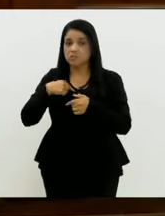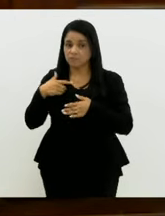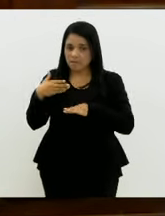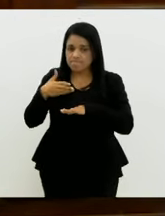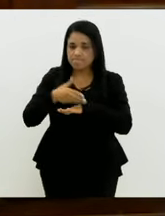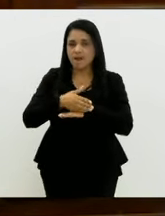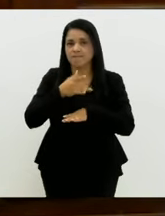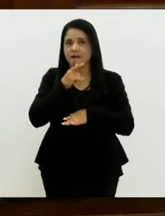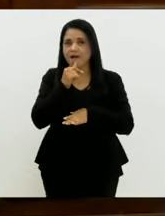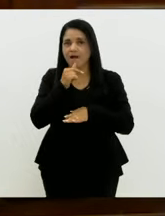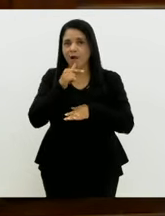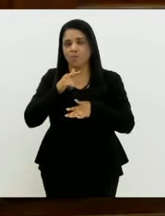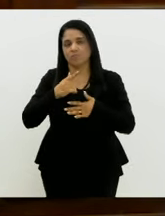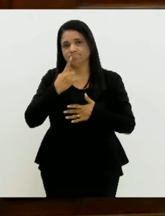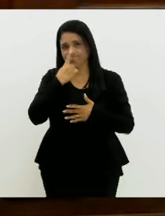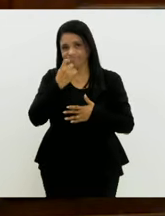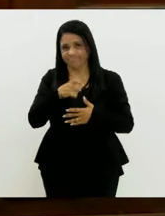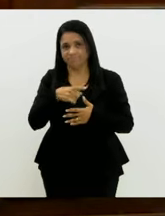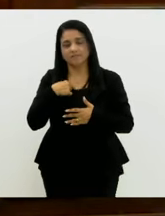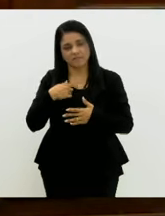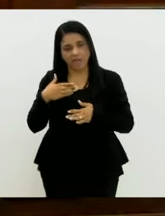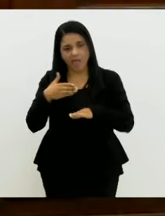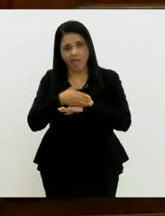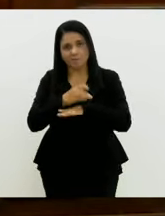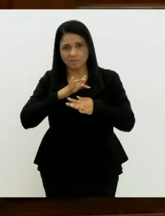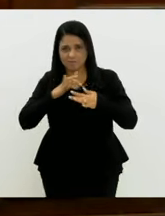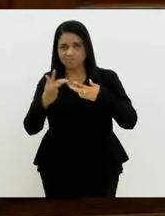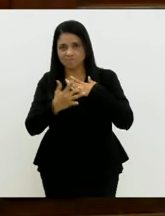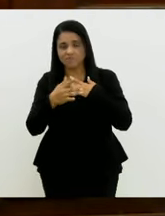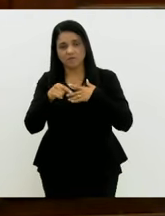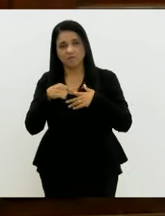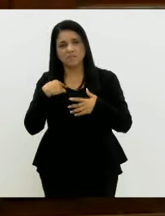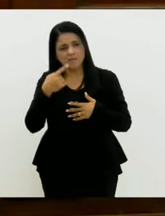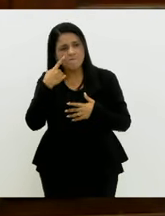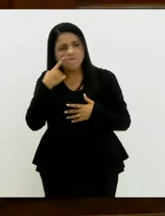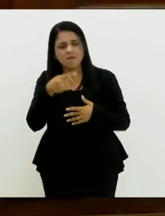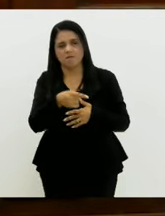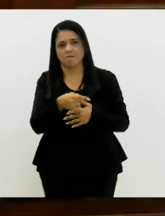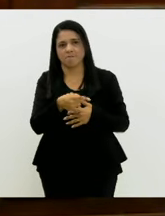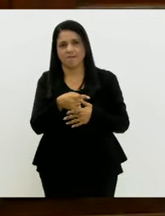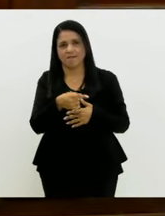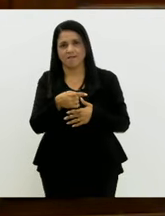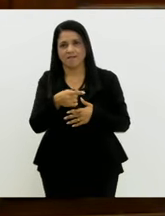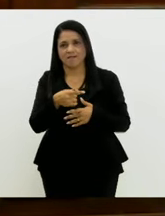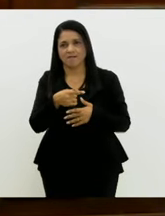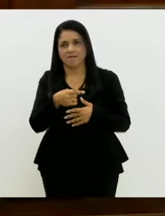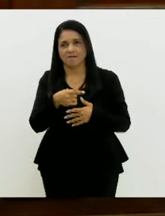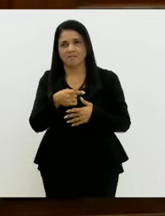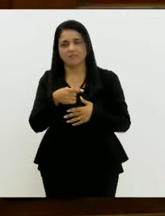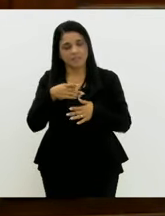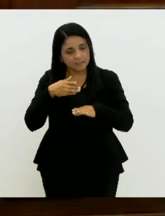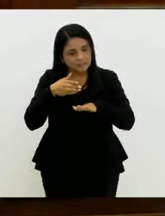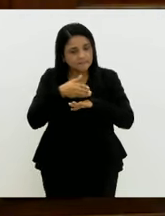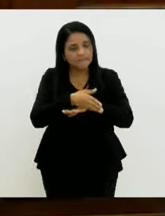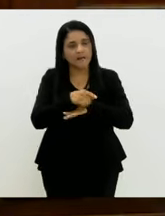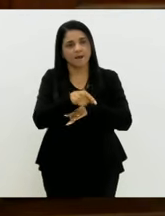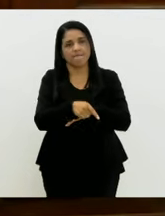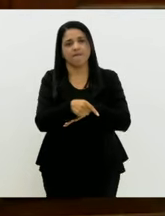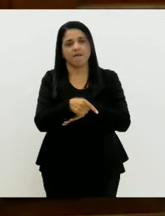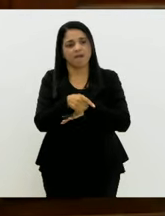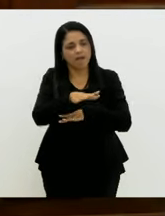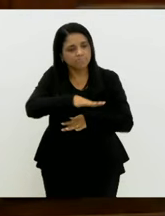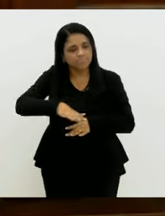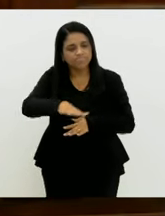Eu entrei, entra na minha rede social que vocês vão ver. E não foi sensacionalismo, não. A gente tem que ir no campo para poder entender qual